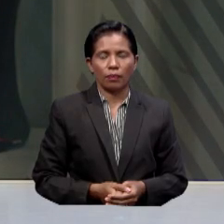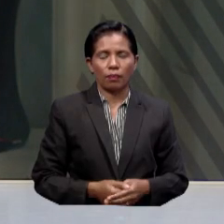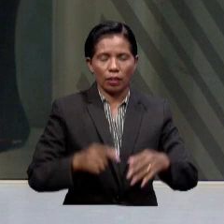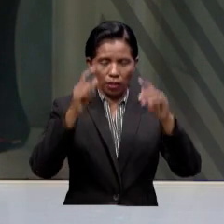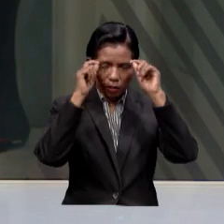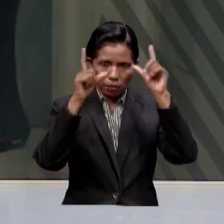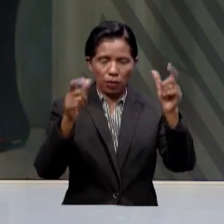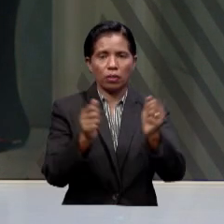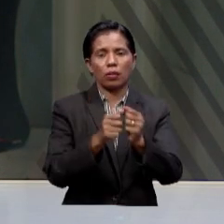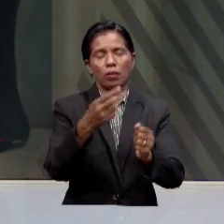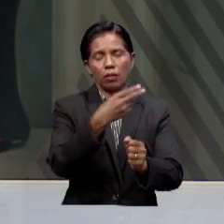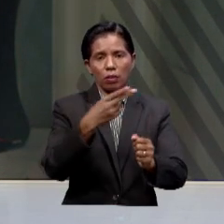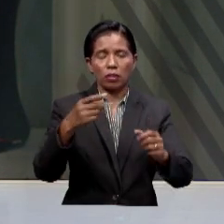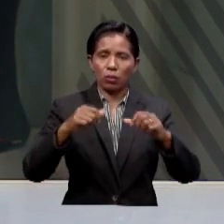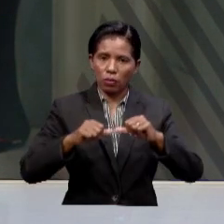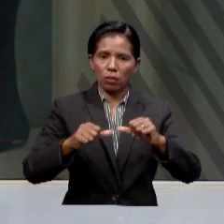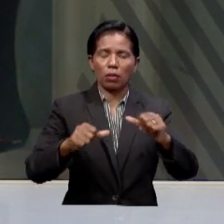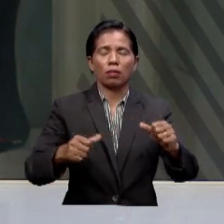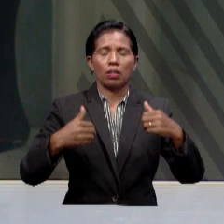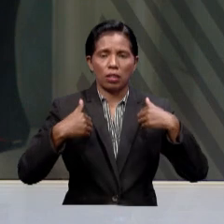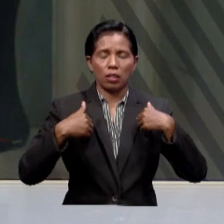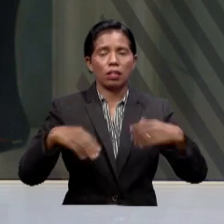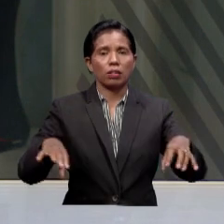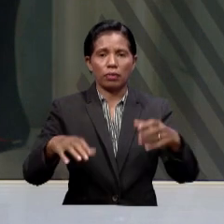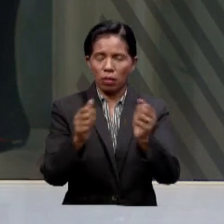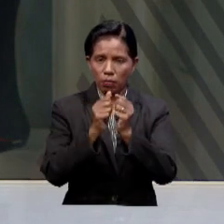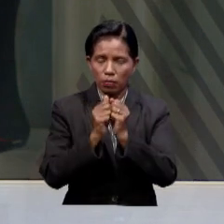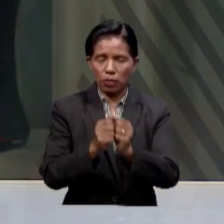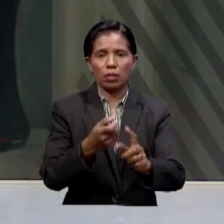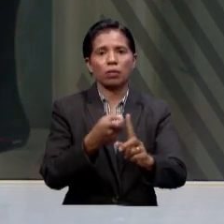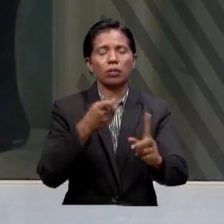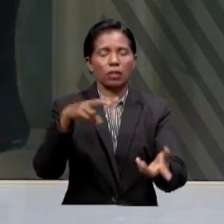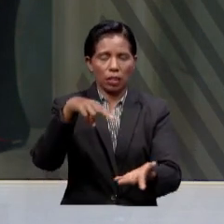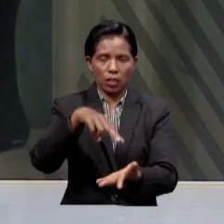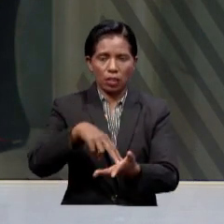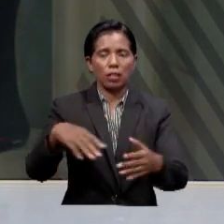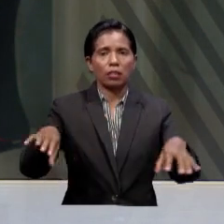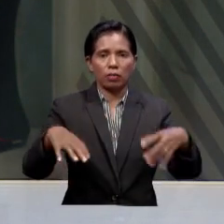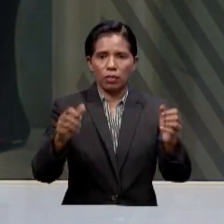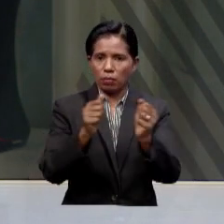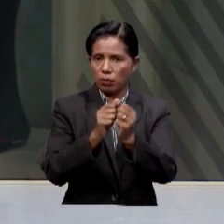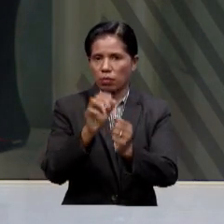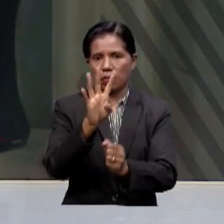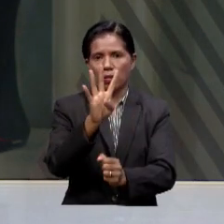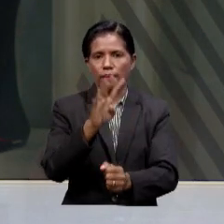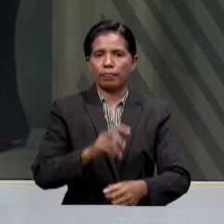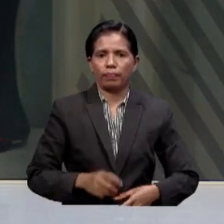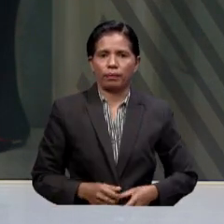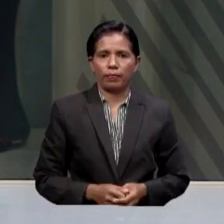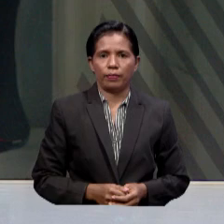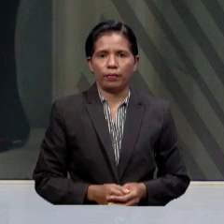Timor-Leste no Indonésia continua a meter em relação bilateral, liu Rússia estabelece acordo HAT.